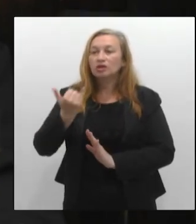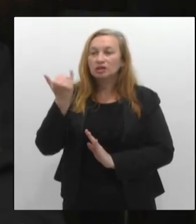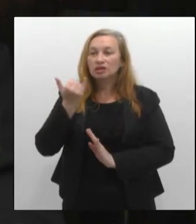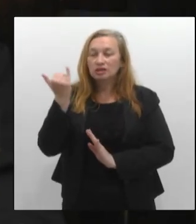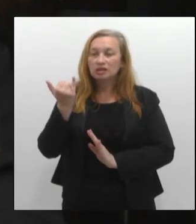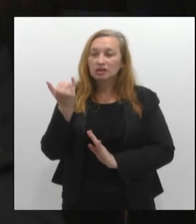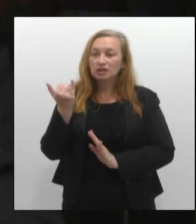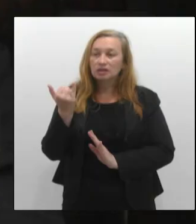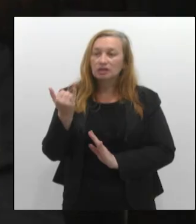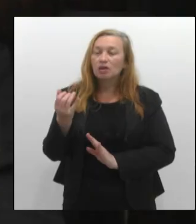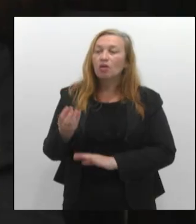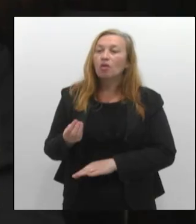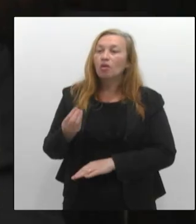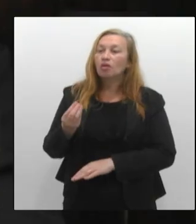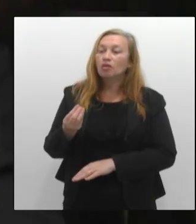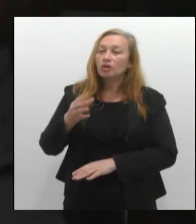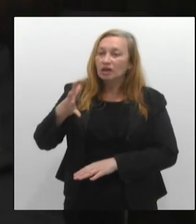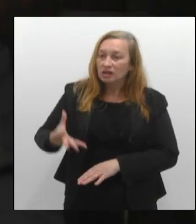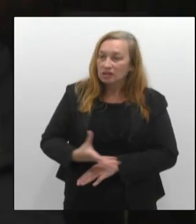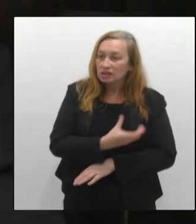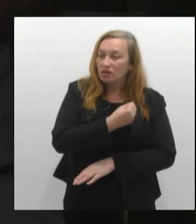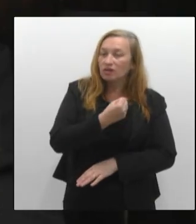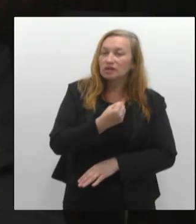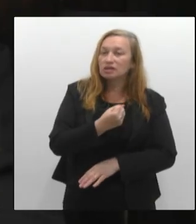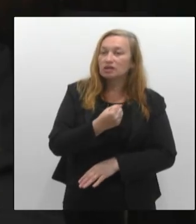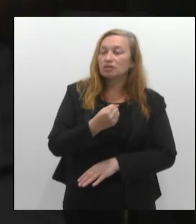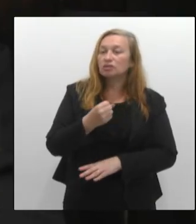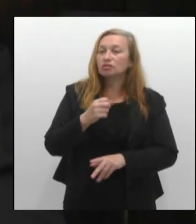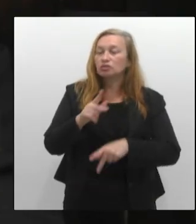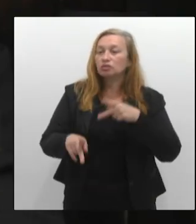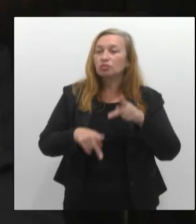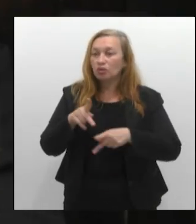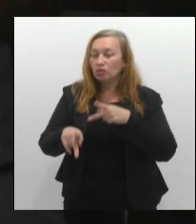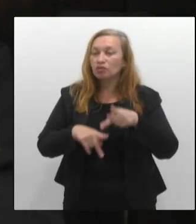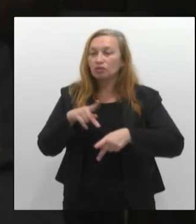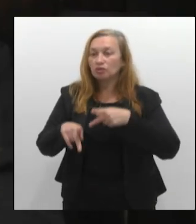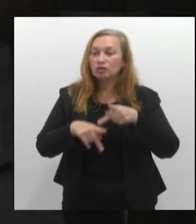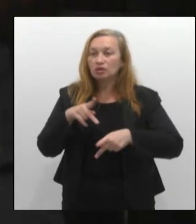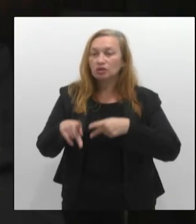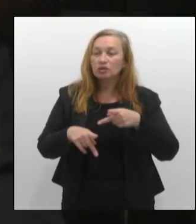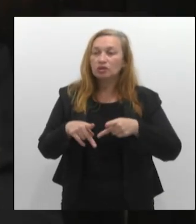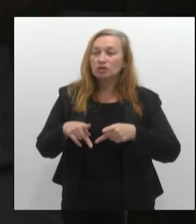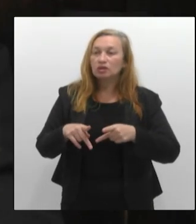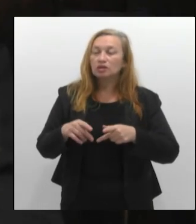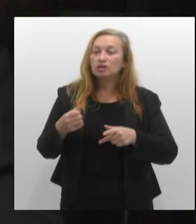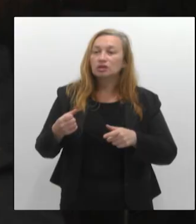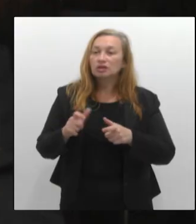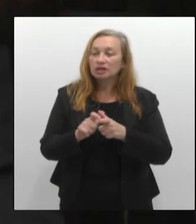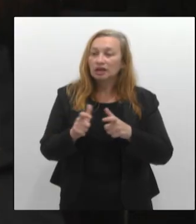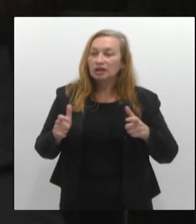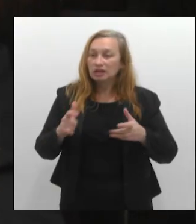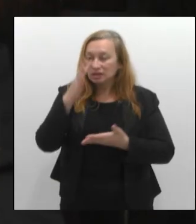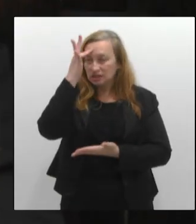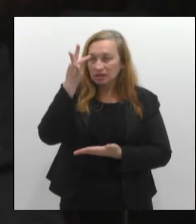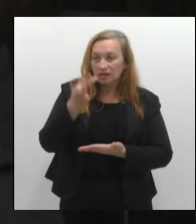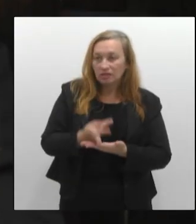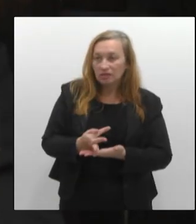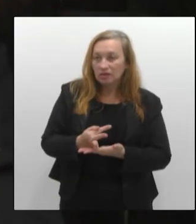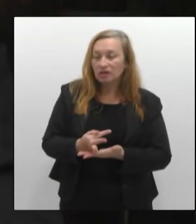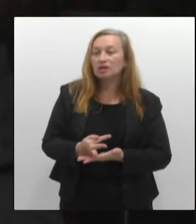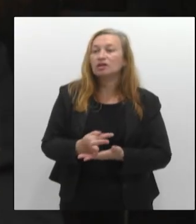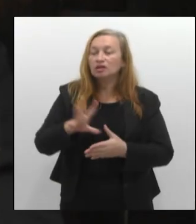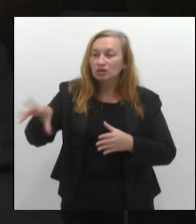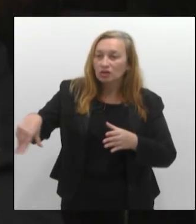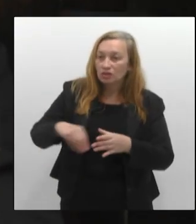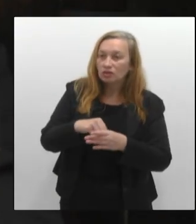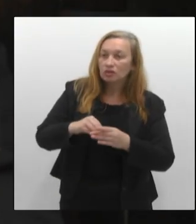cuidar-se-ia mais oportunamente da salvação de seu clero e de seu povo, do aumento e exaltação da fé, e do incremento